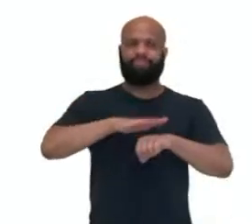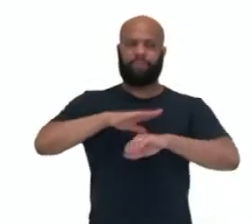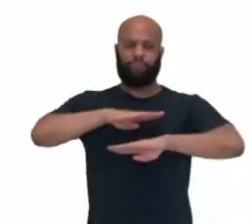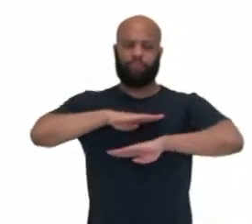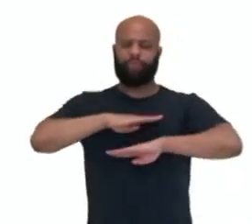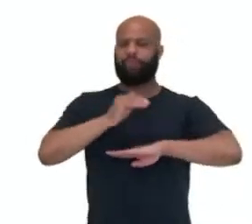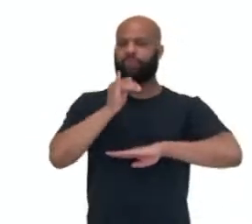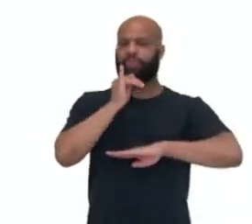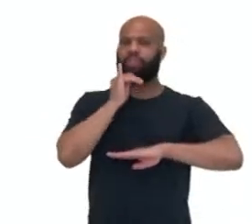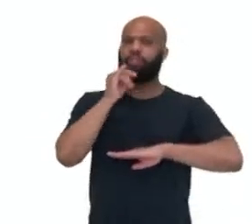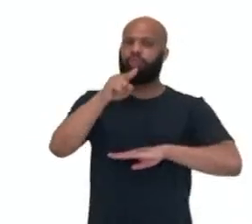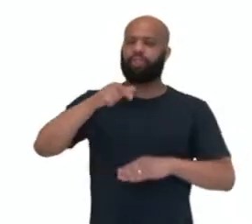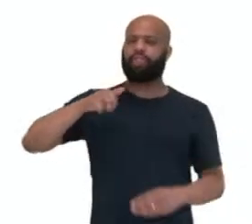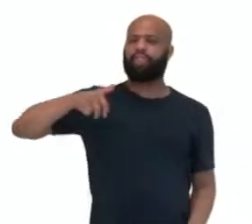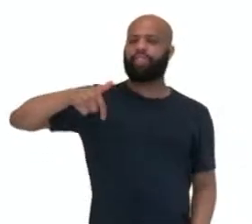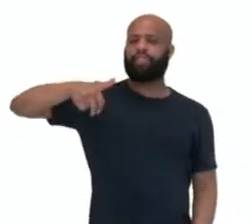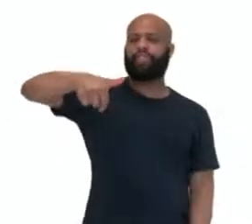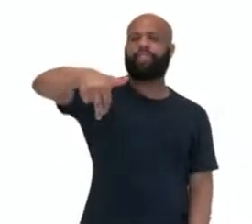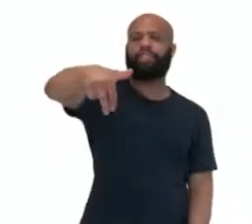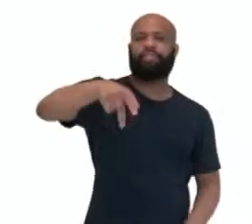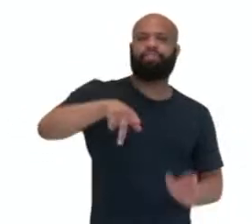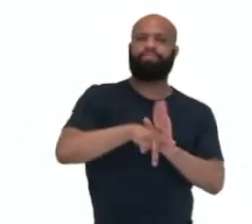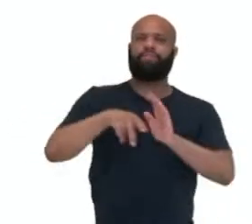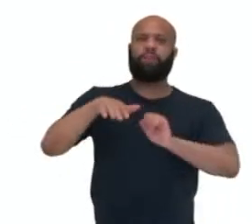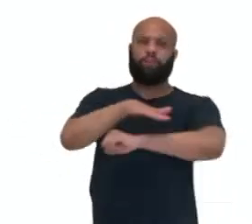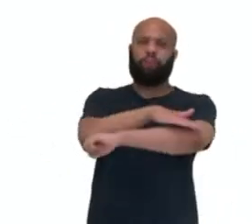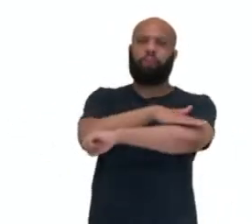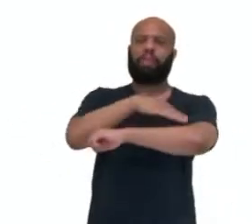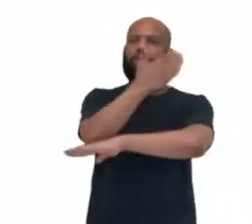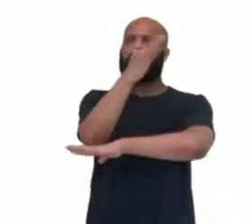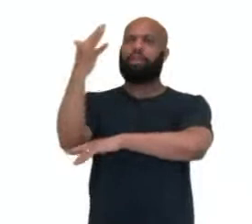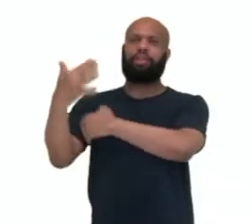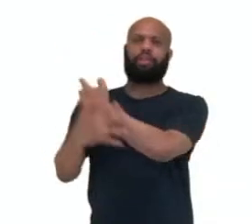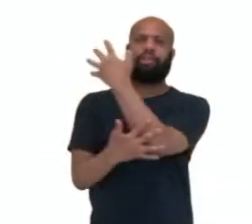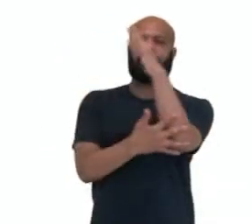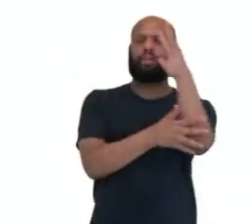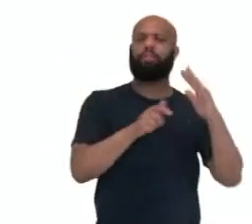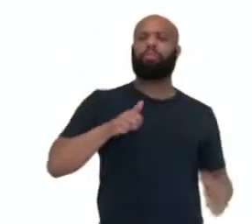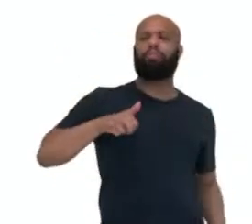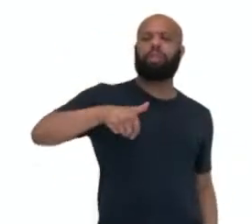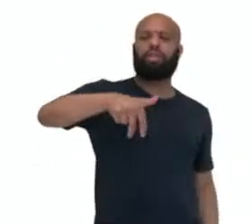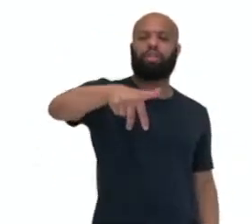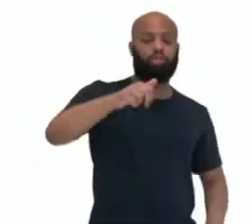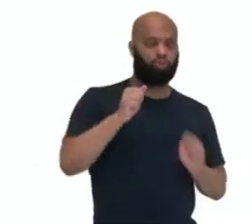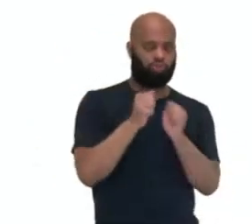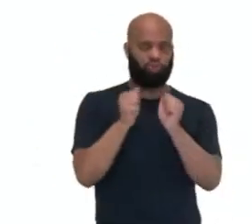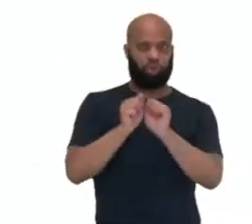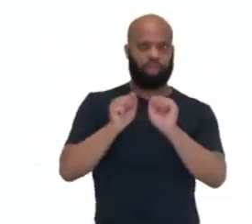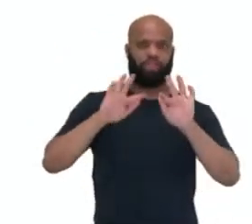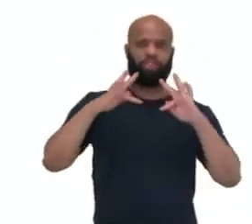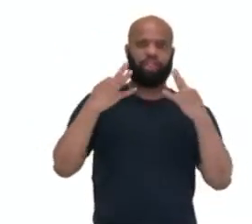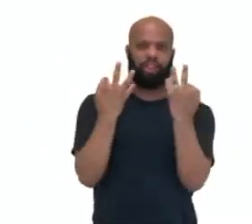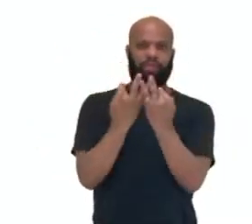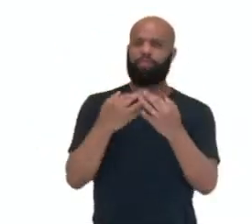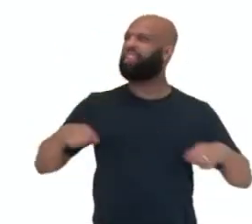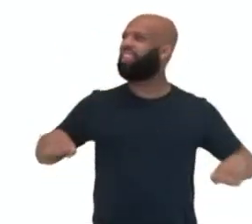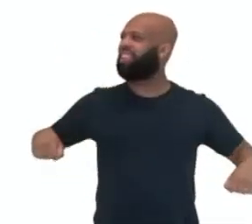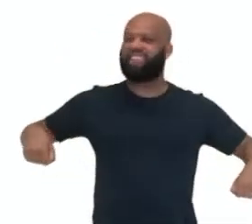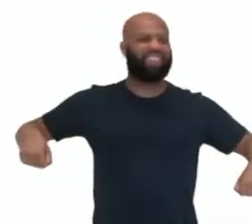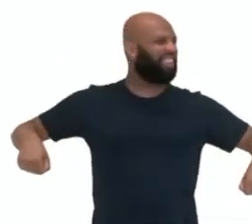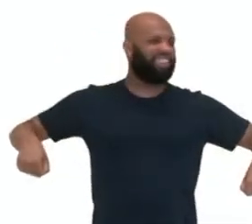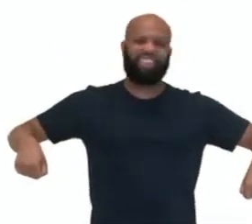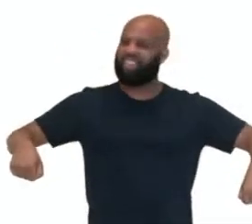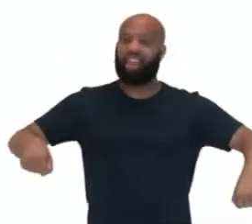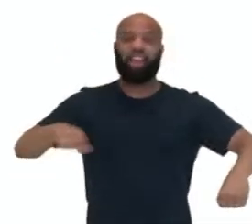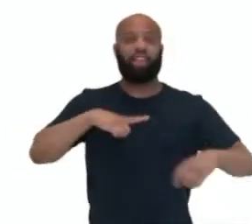está andando num parque, né? De tarde você foi com a sua família num parque e tem um